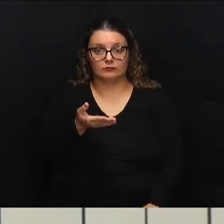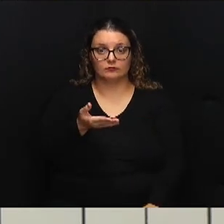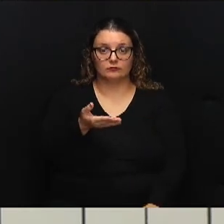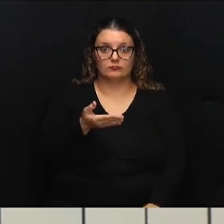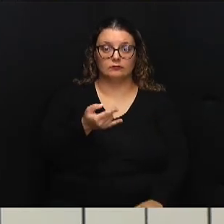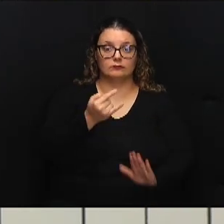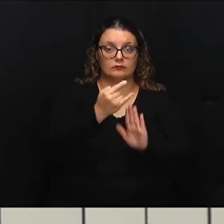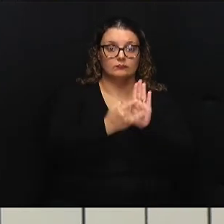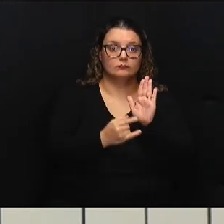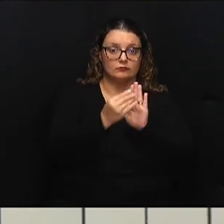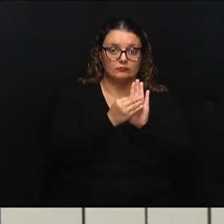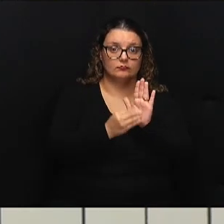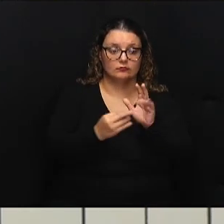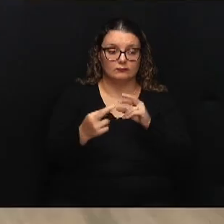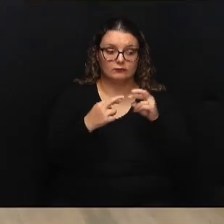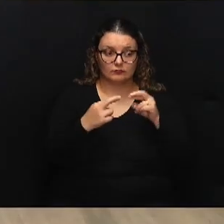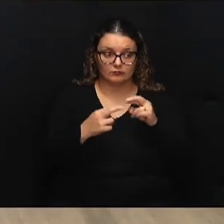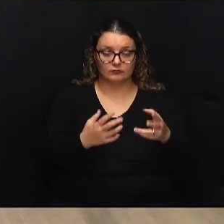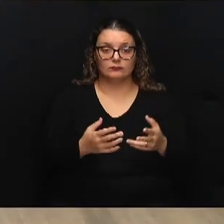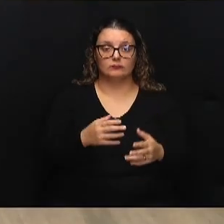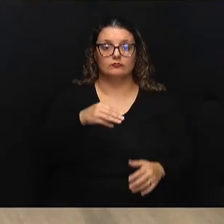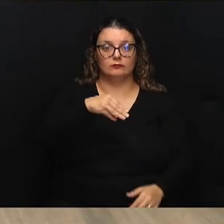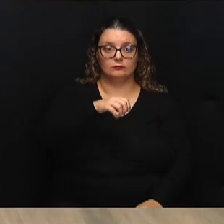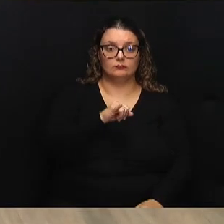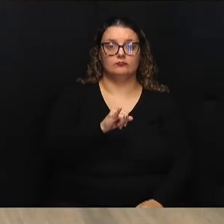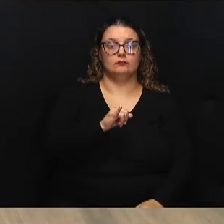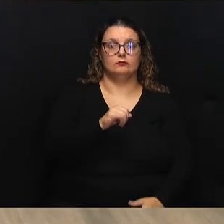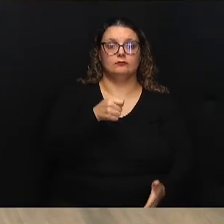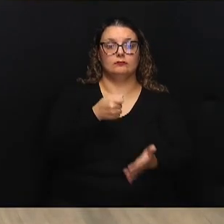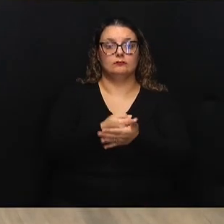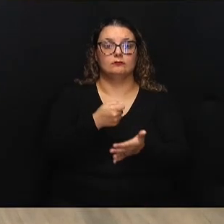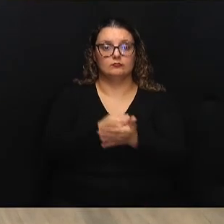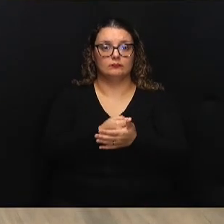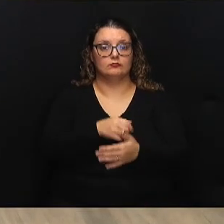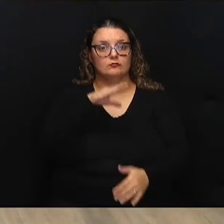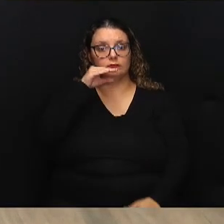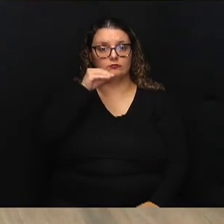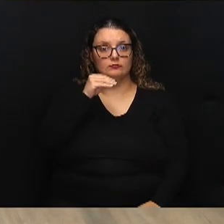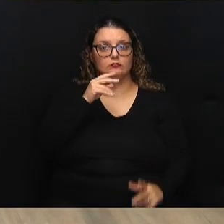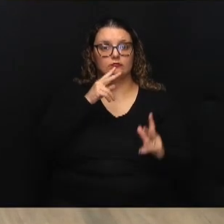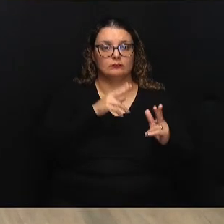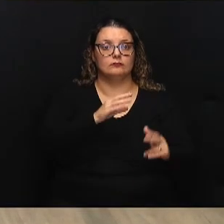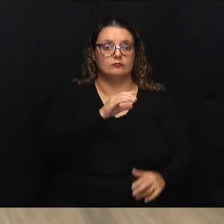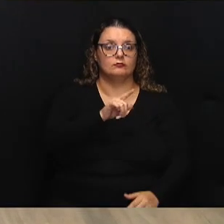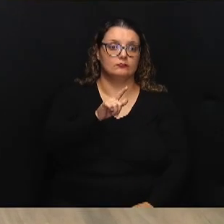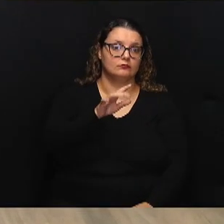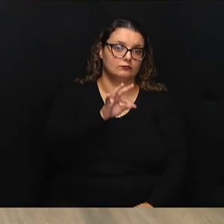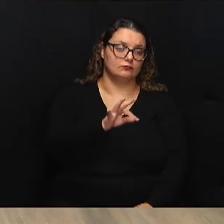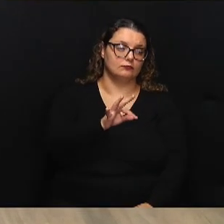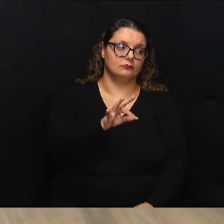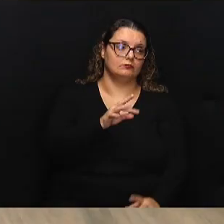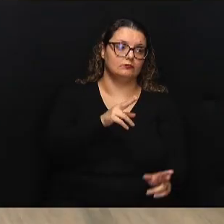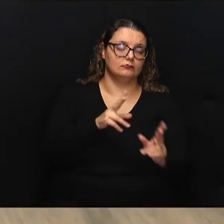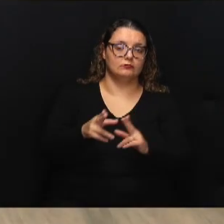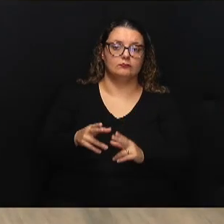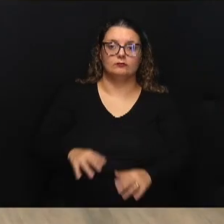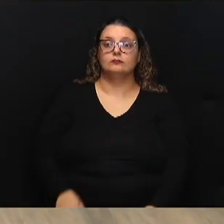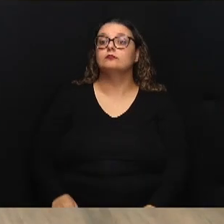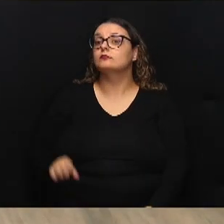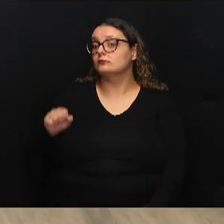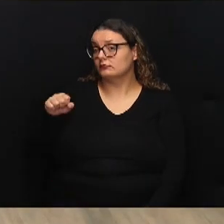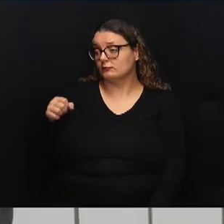nota fiscal, seja MEI, mas ela cobra desse funcionário o mesmo que ela cobraria se ele fosse seletista.